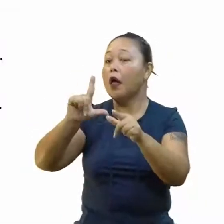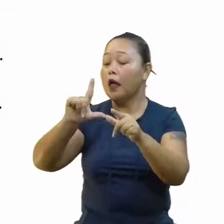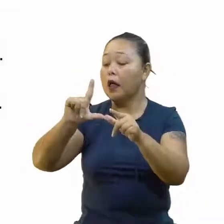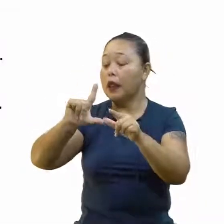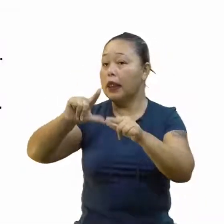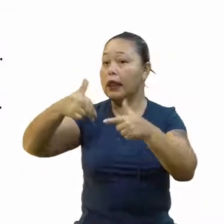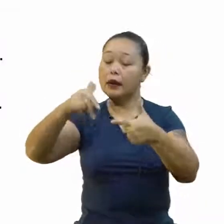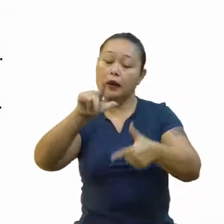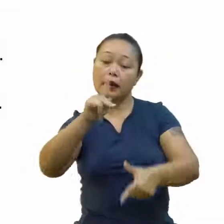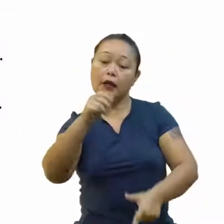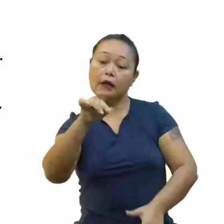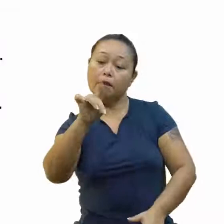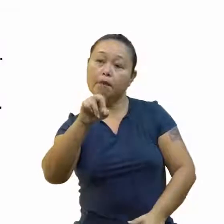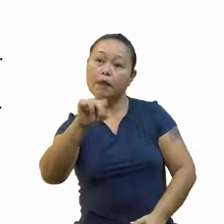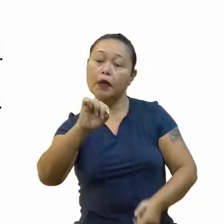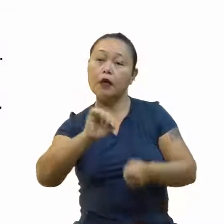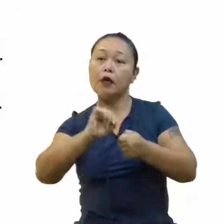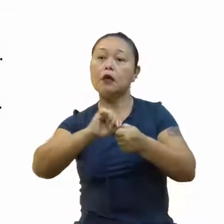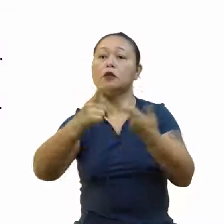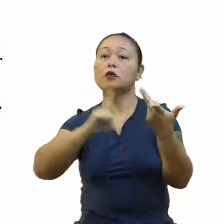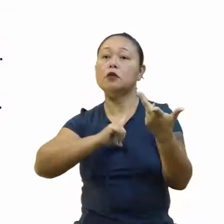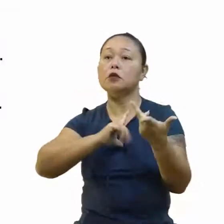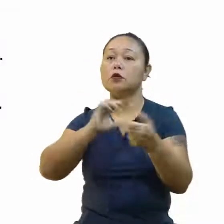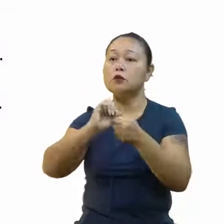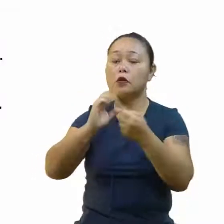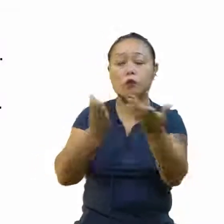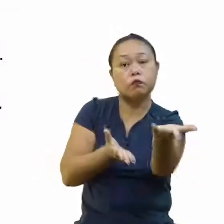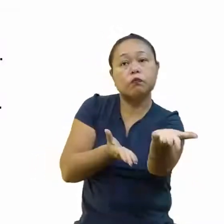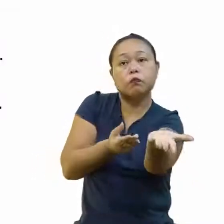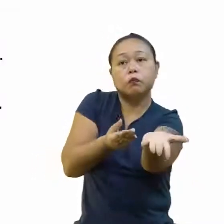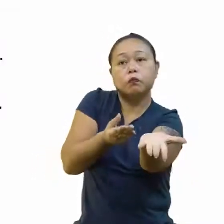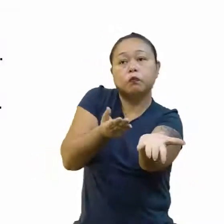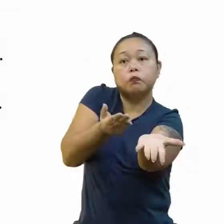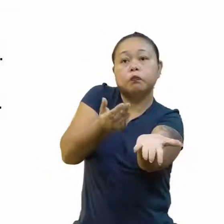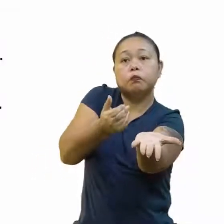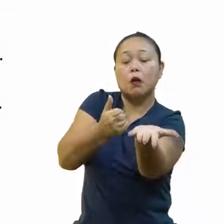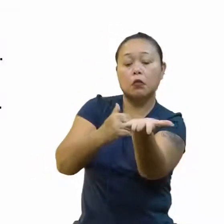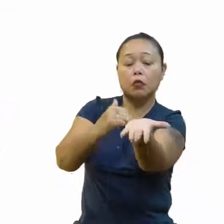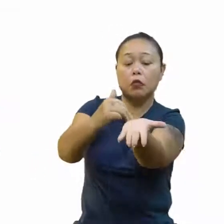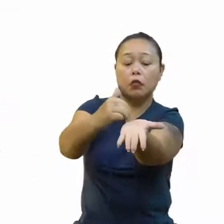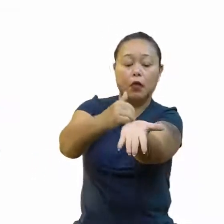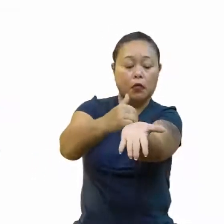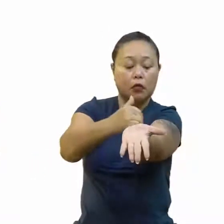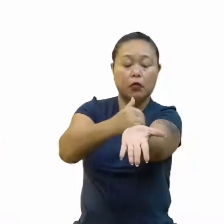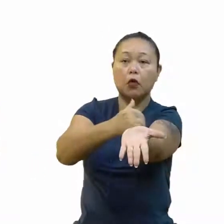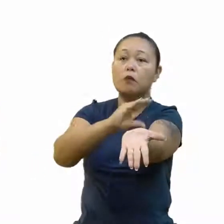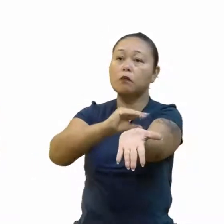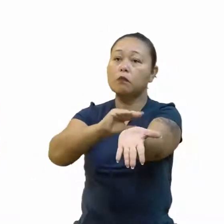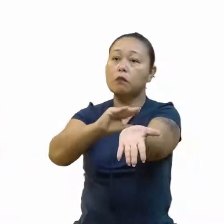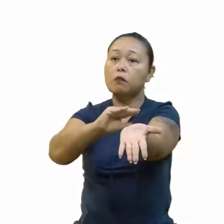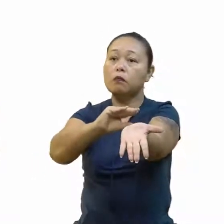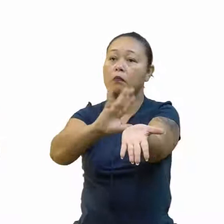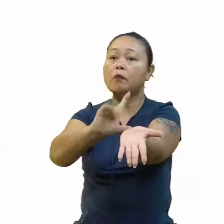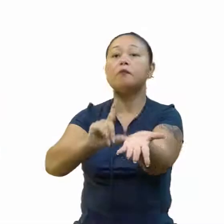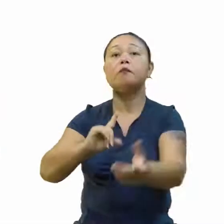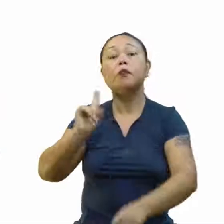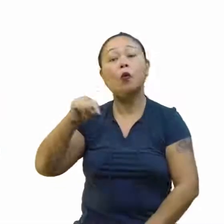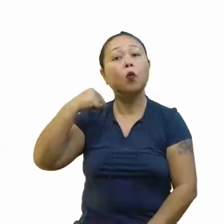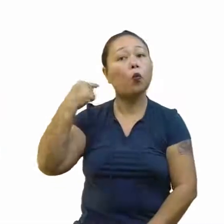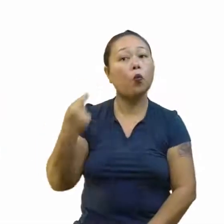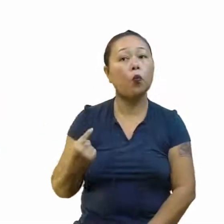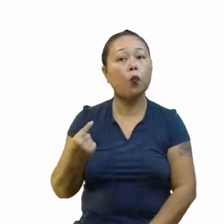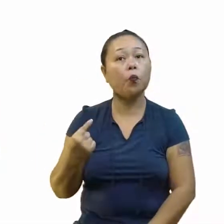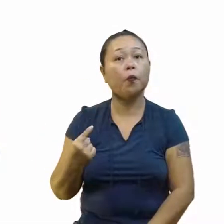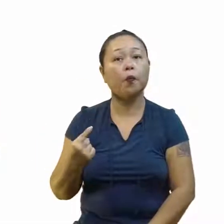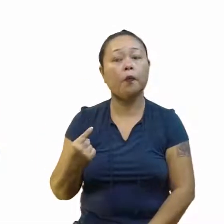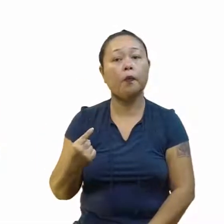lá os colesteróis, né, que vão estar nas paredes das artérias. O próximo que nós vamos falar